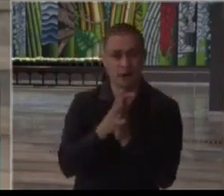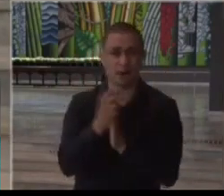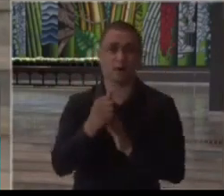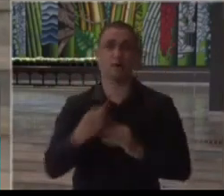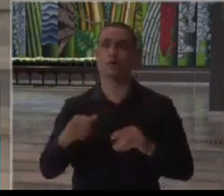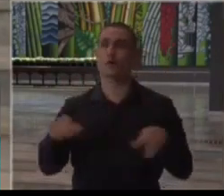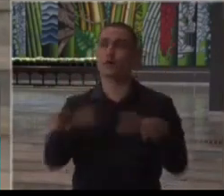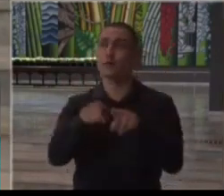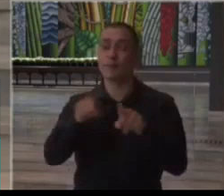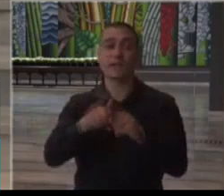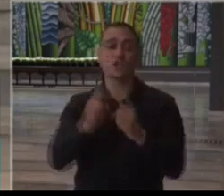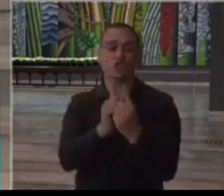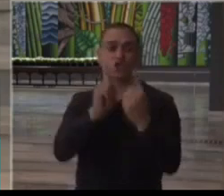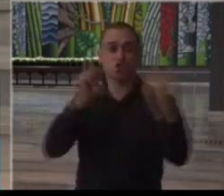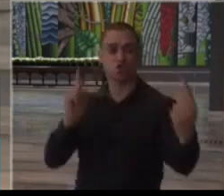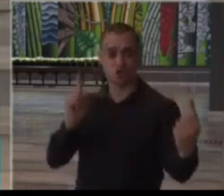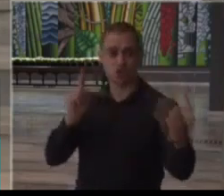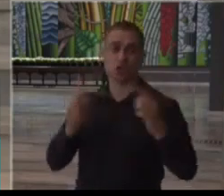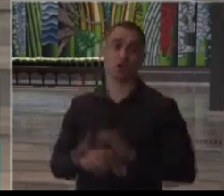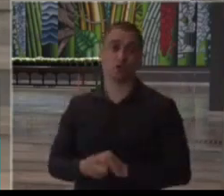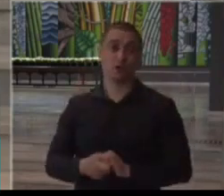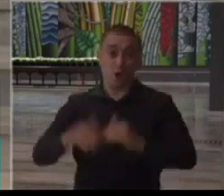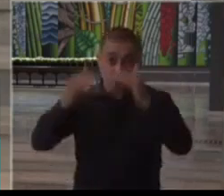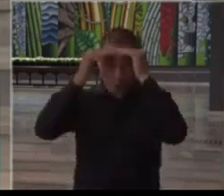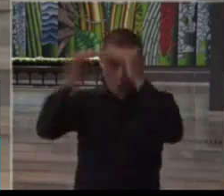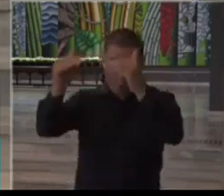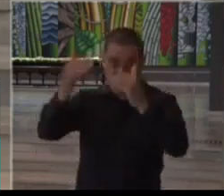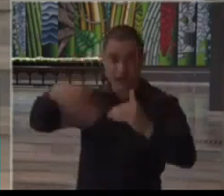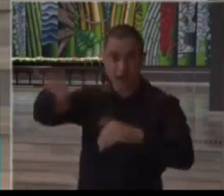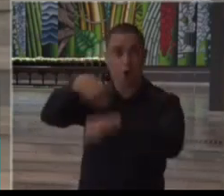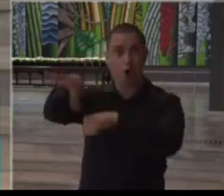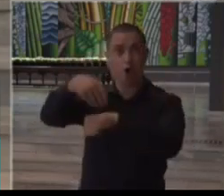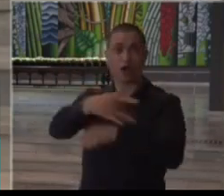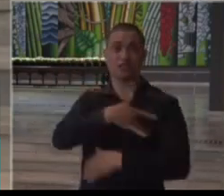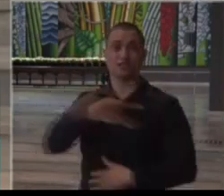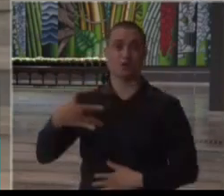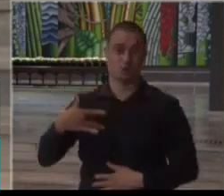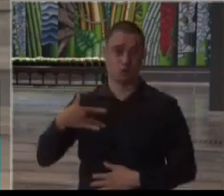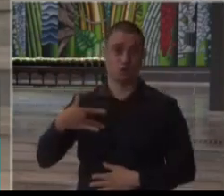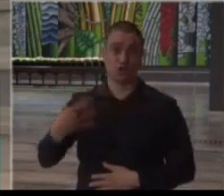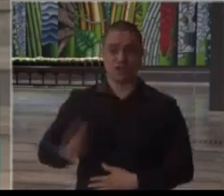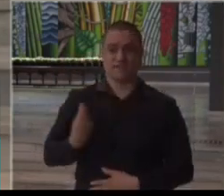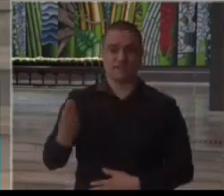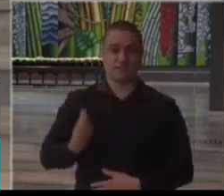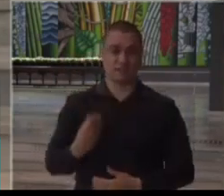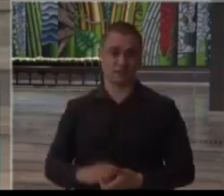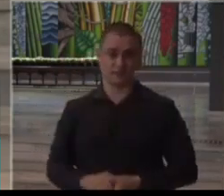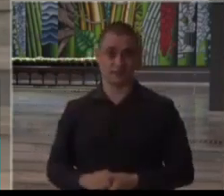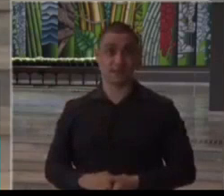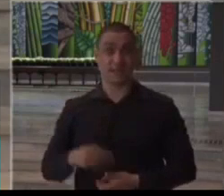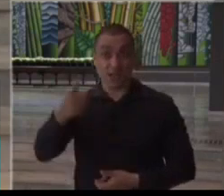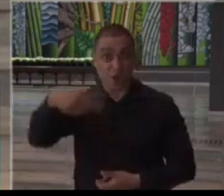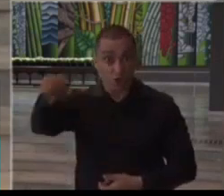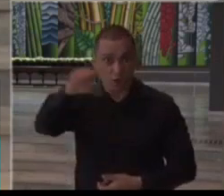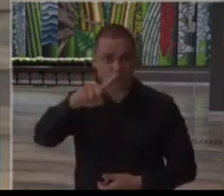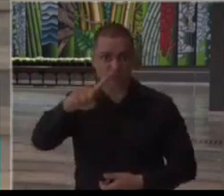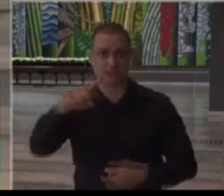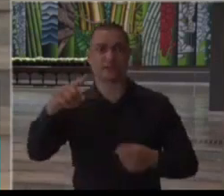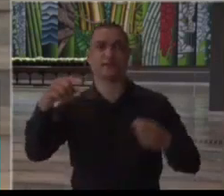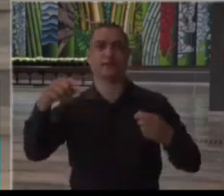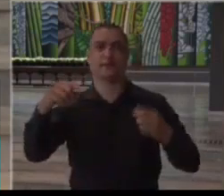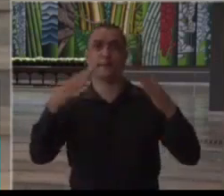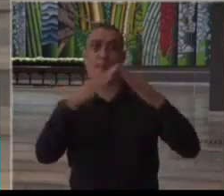suas mãos, fazendo o distanciamento social, respeitando a orientação da saúde e da vida. E aqueles que